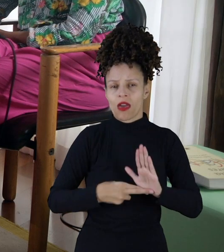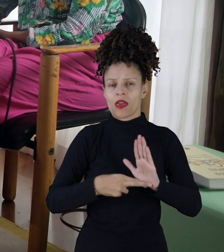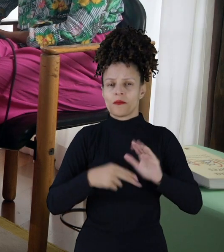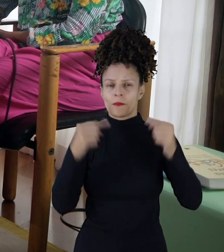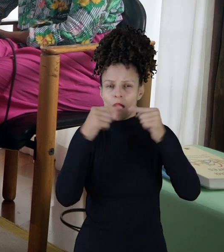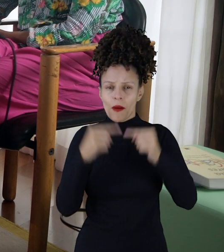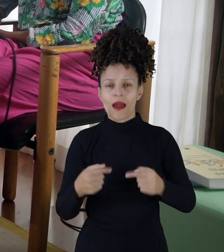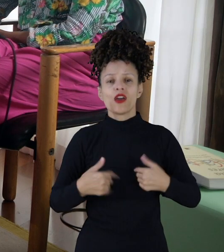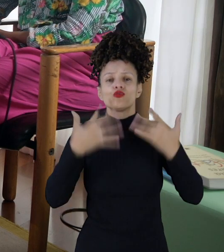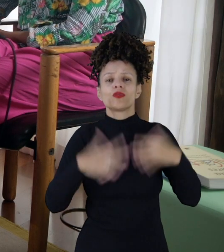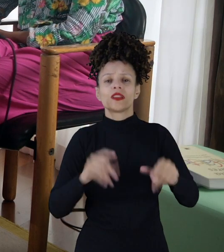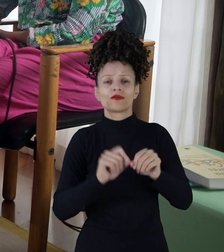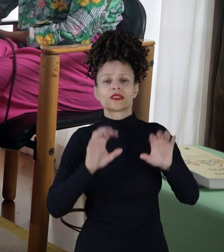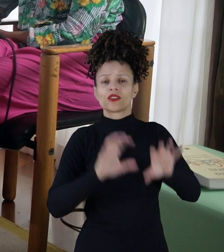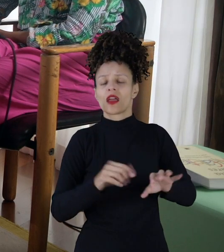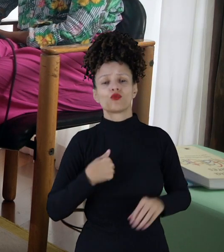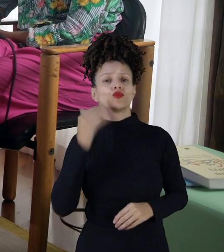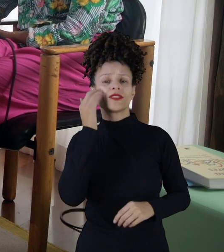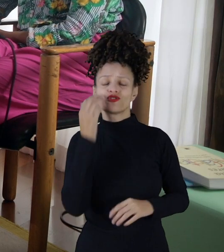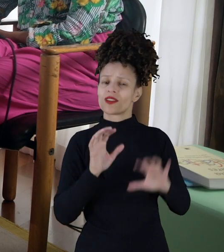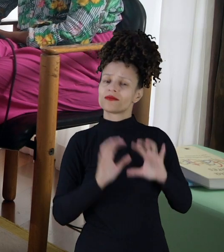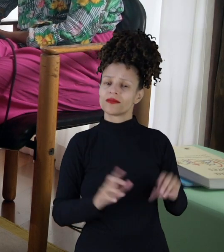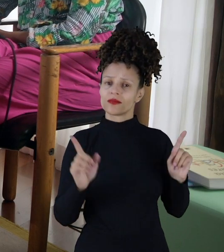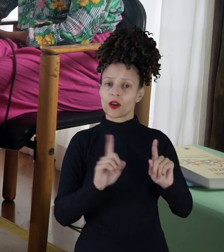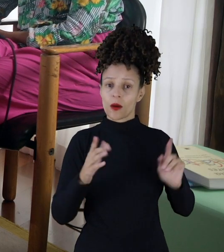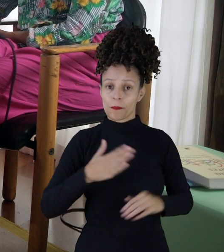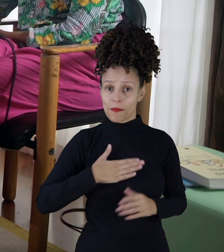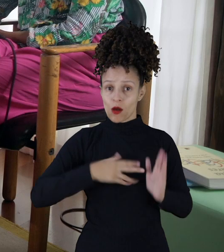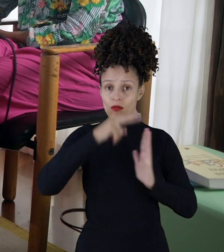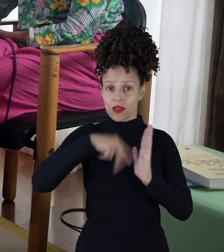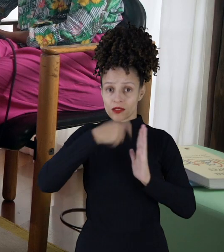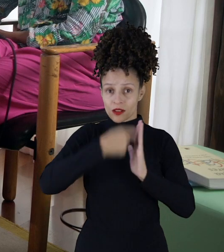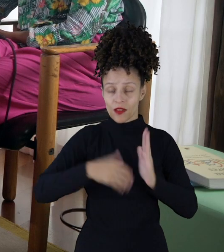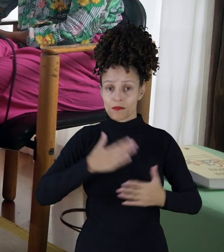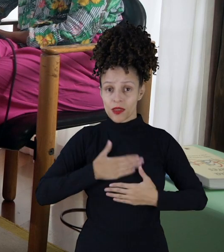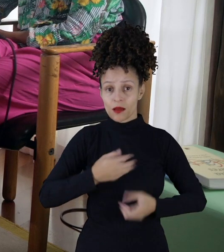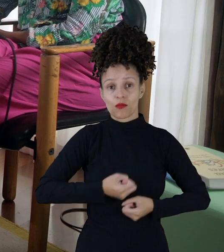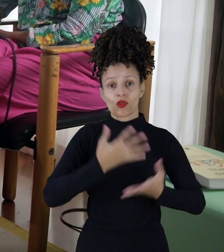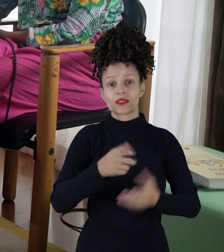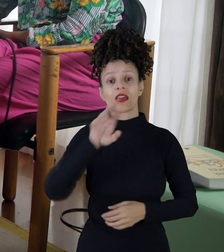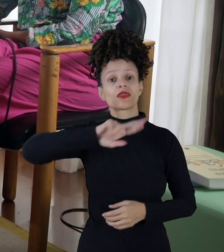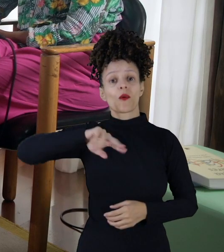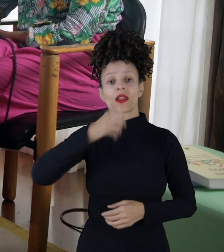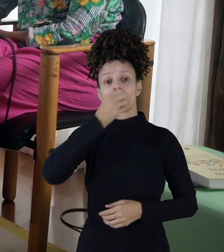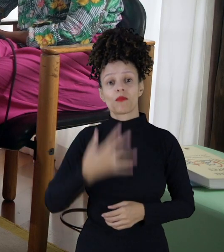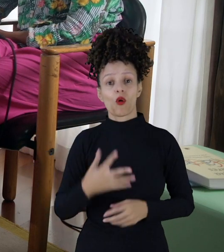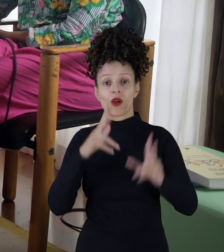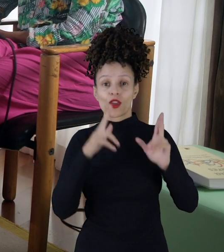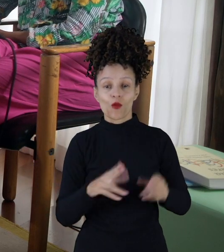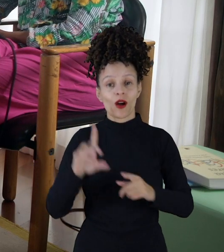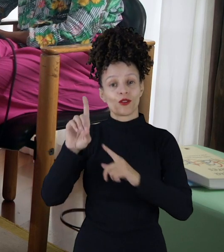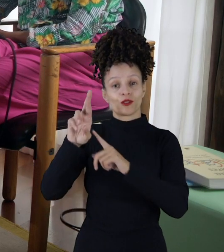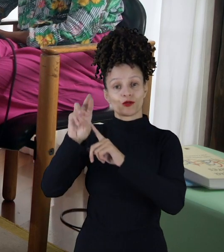tinha métrica, e eu não queria fazer daquele jeito. Eu não entendia daquele jeito. Então, o meu escrever, a minha poesia não era boa, como